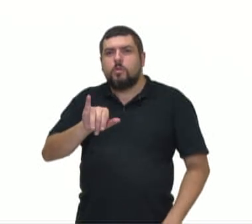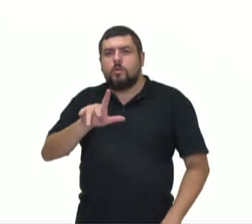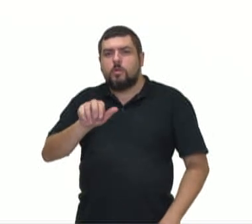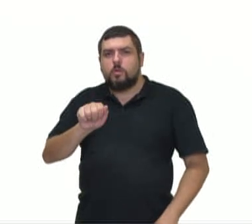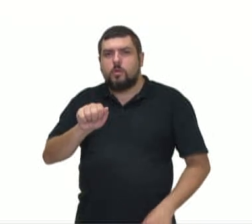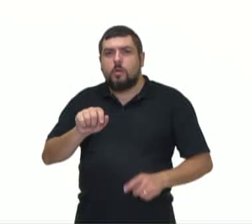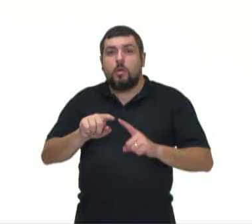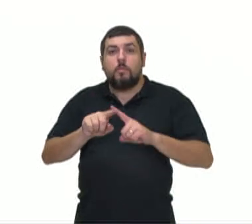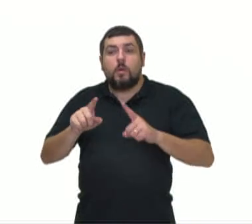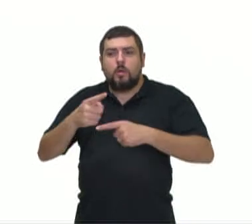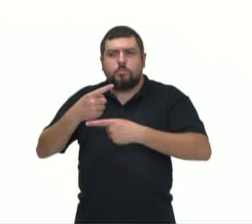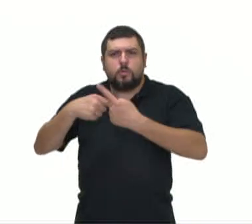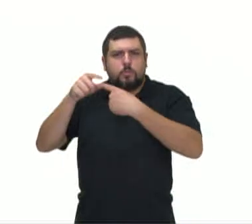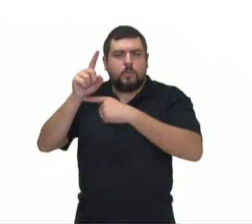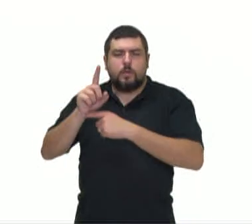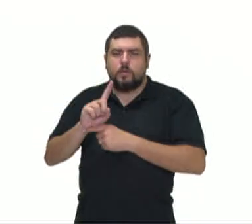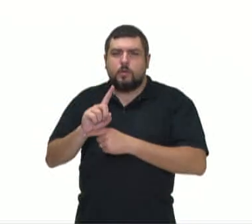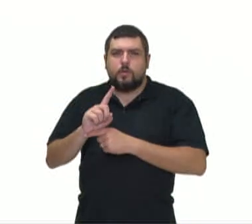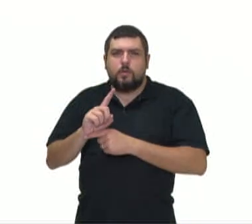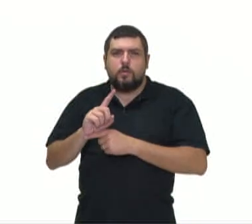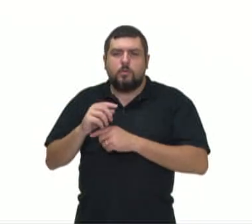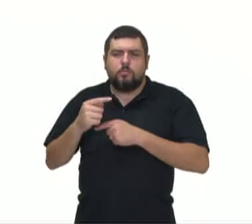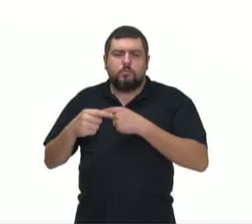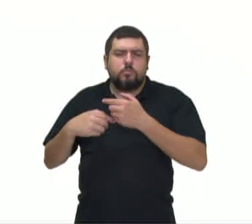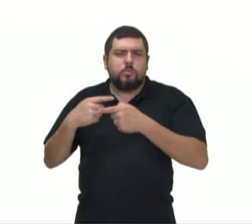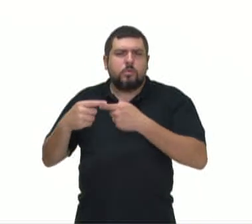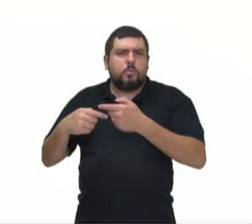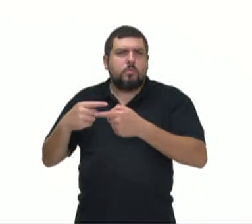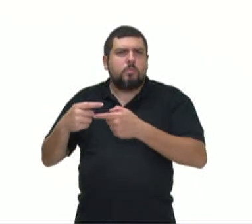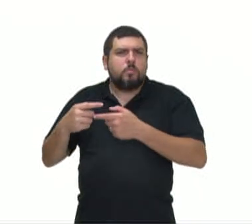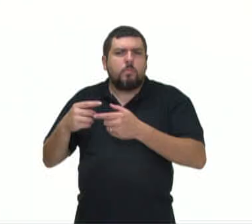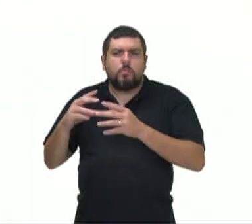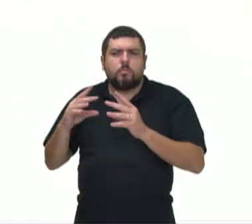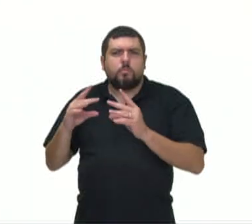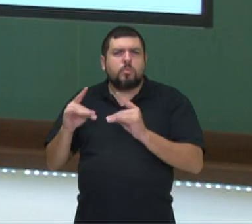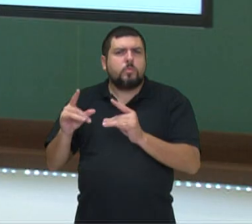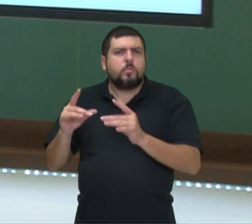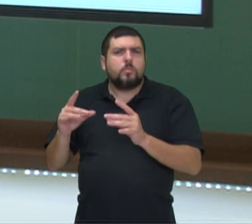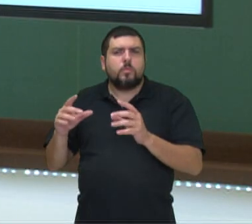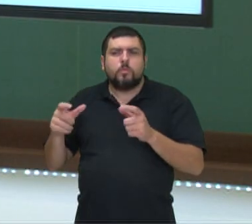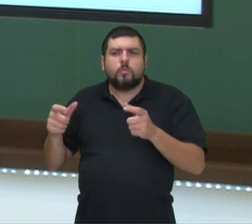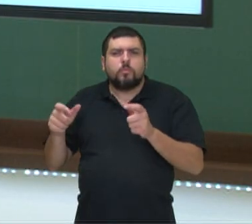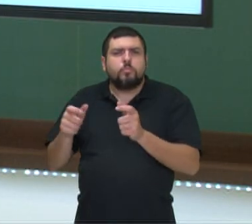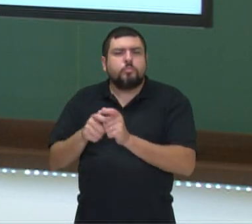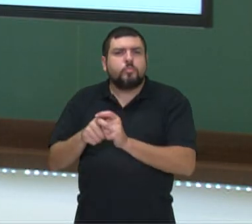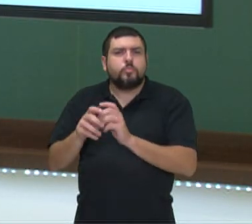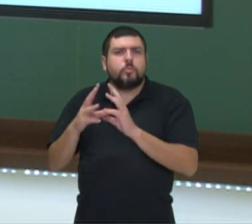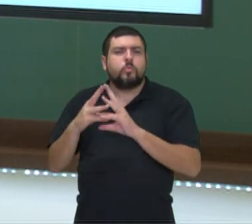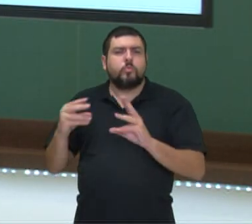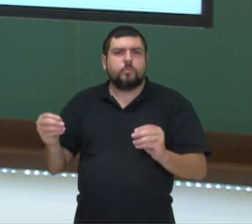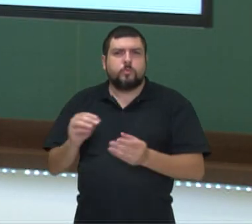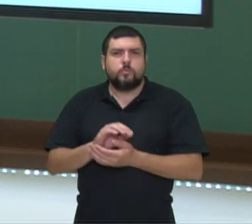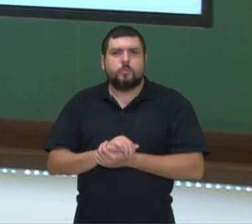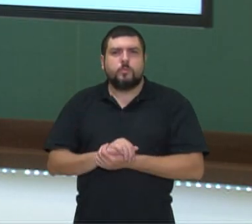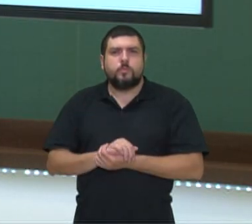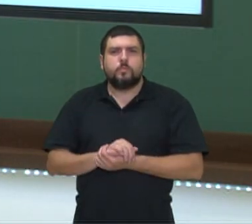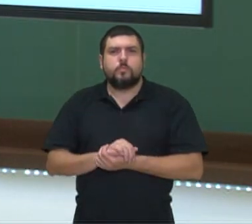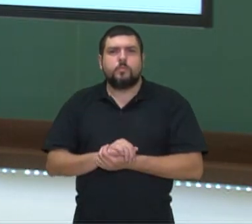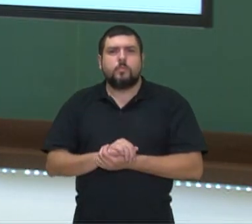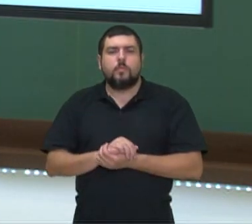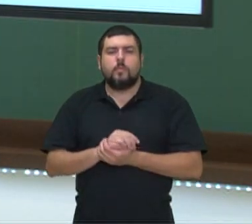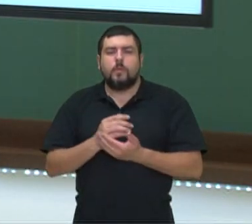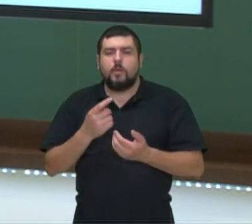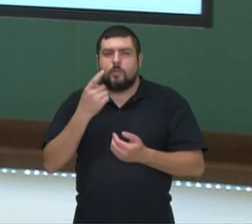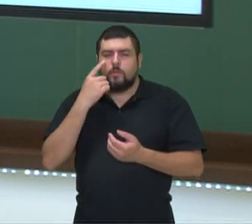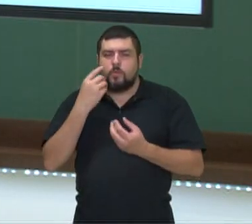vai desaparecer pouco tempo depois e a gente não sabe explicar o motivo da não prosperidade dessa colônia. Então a frase pode ficar